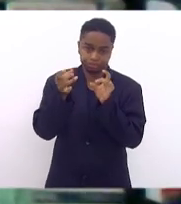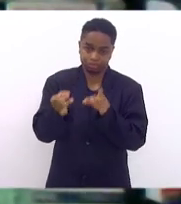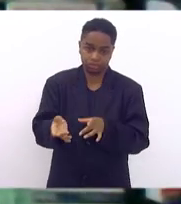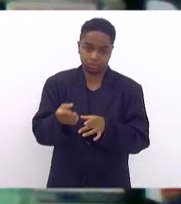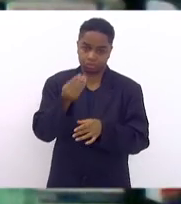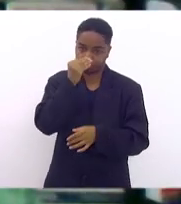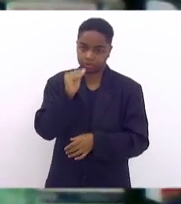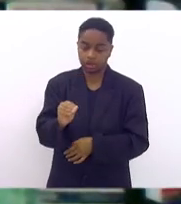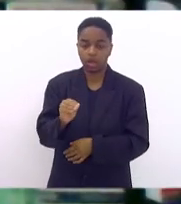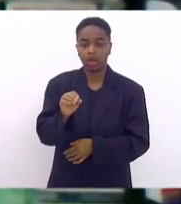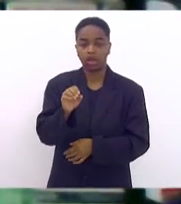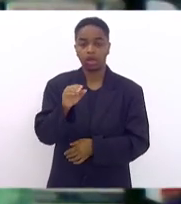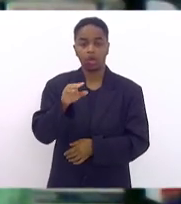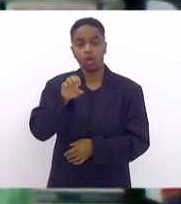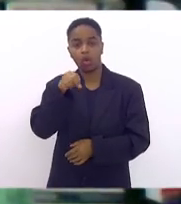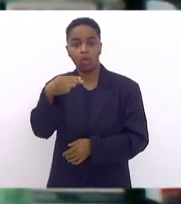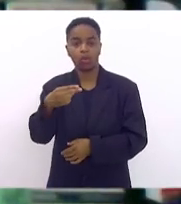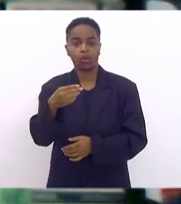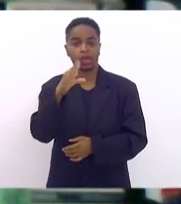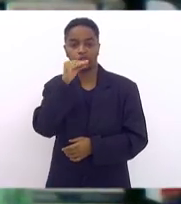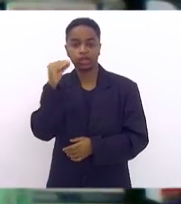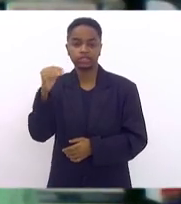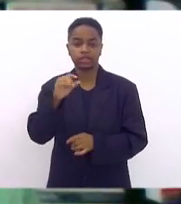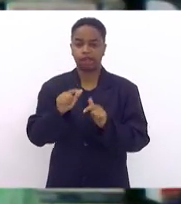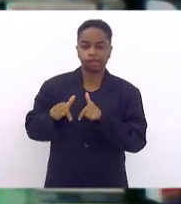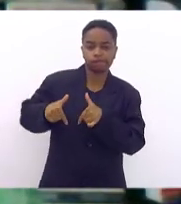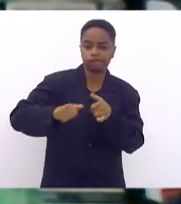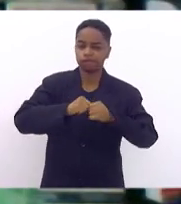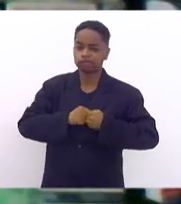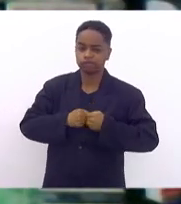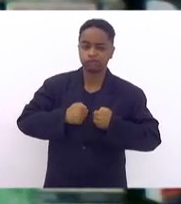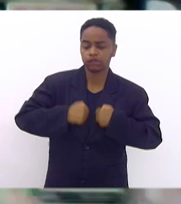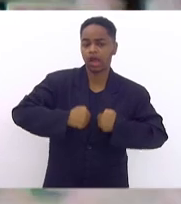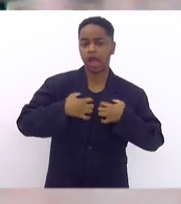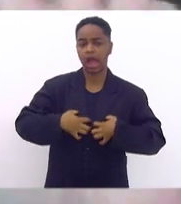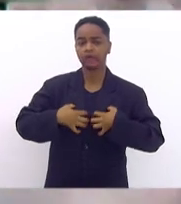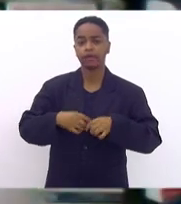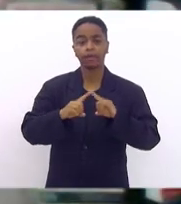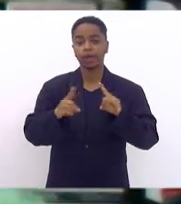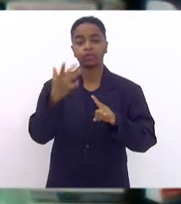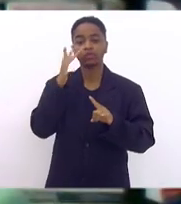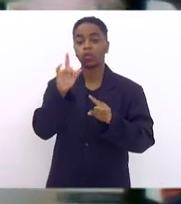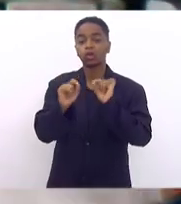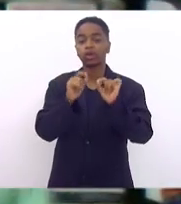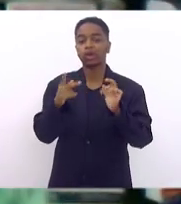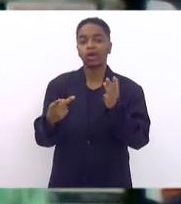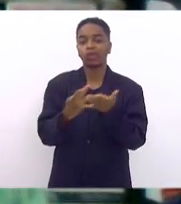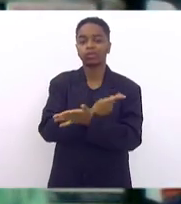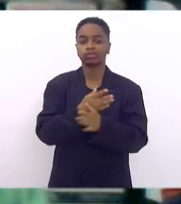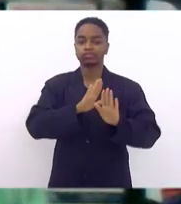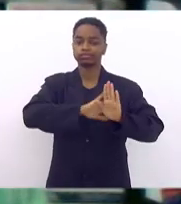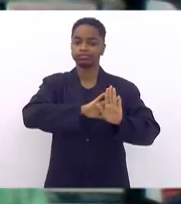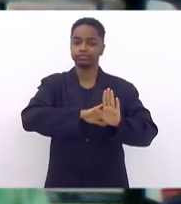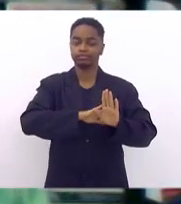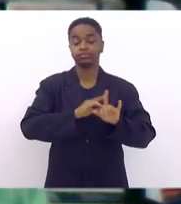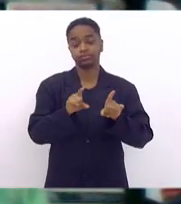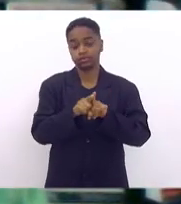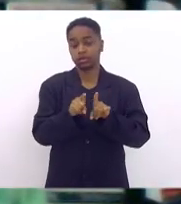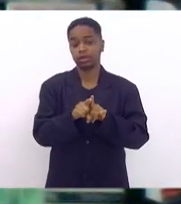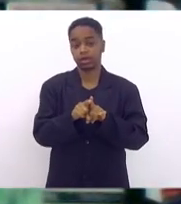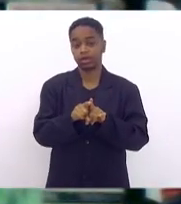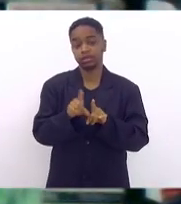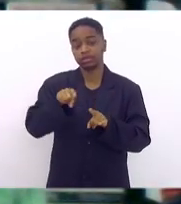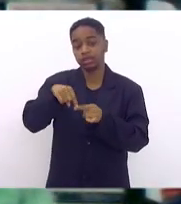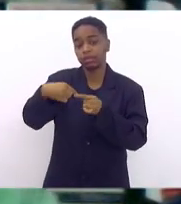como um adolescente que está rebelde, mas não olhar o que existe por trás, e aí só transferir isso para a mulher adulta. Então,